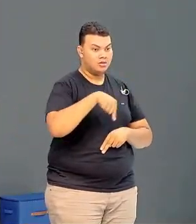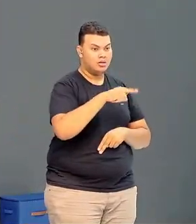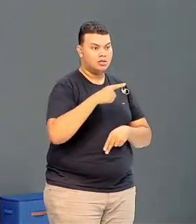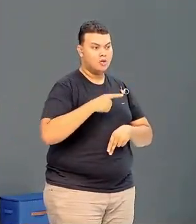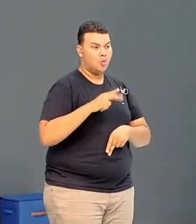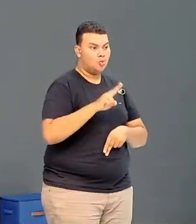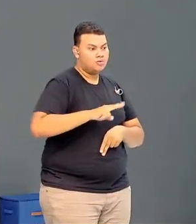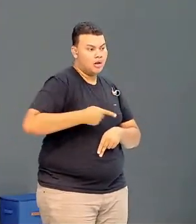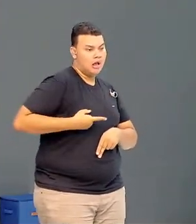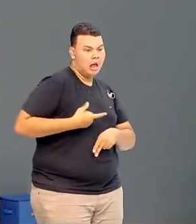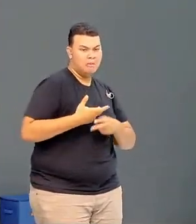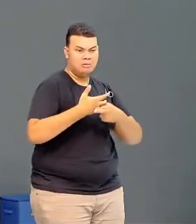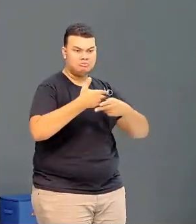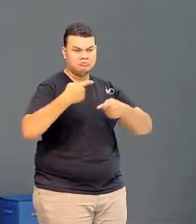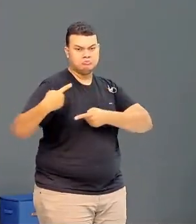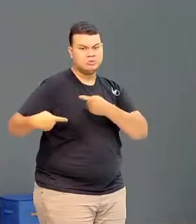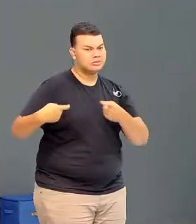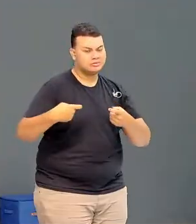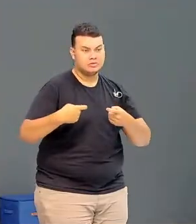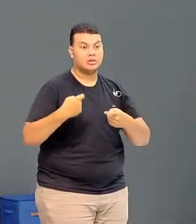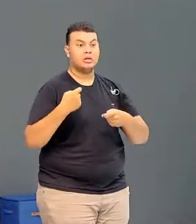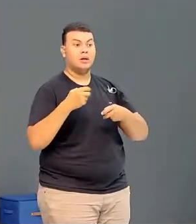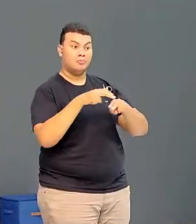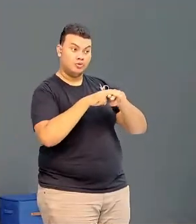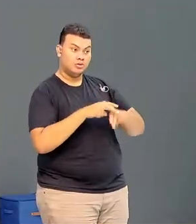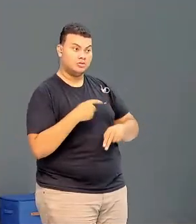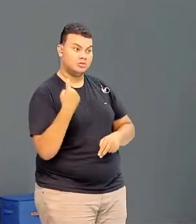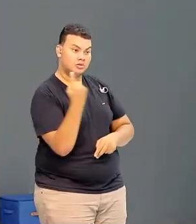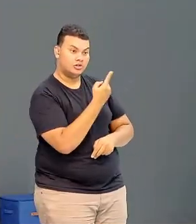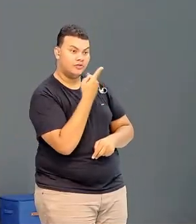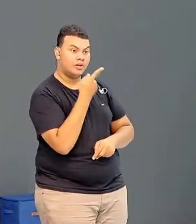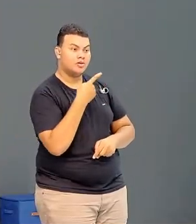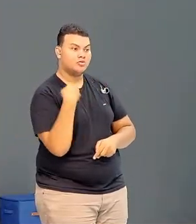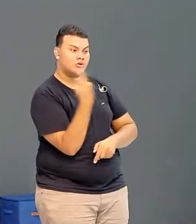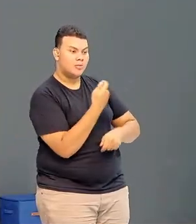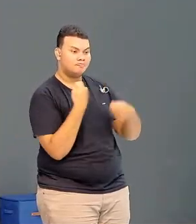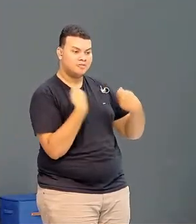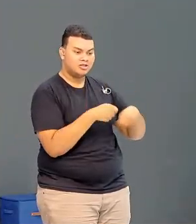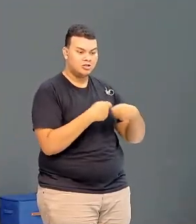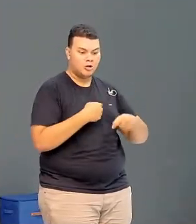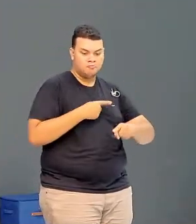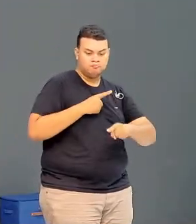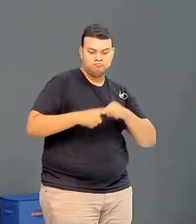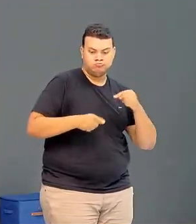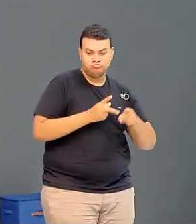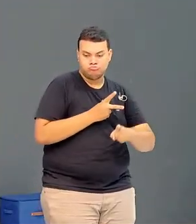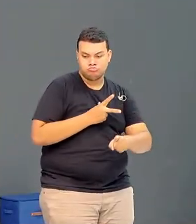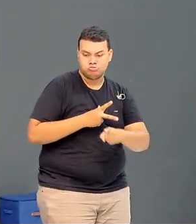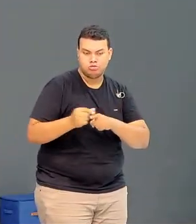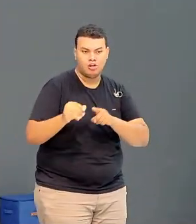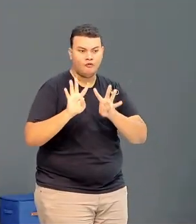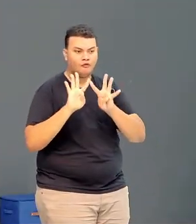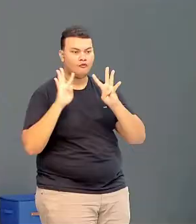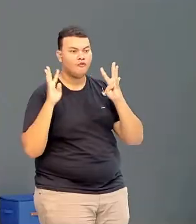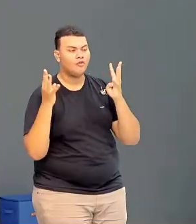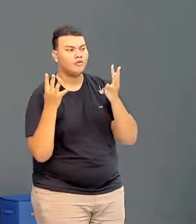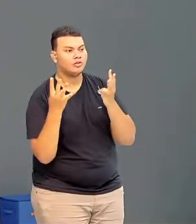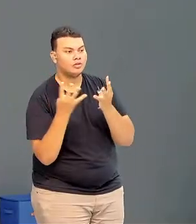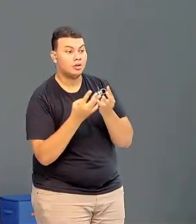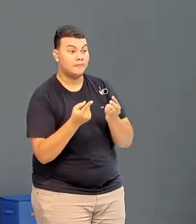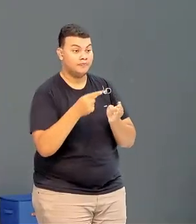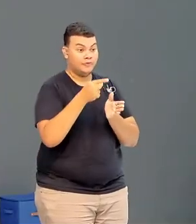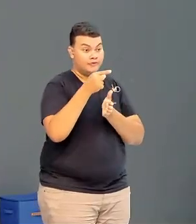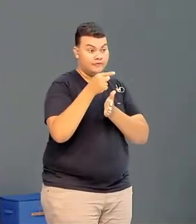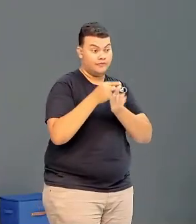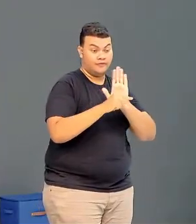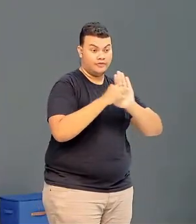sejamos humanos. Aí ele diz, vocês precisam destruir as fortalezas. E aí no versículo seguinte, no